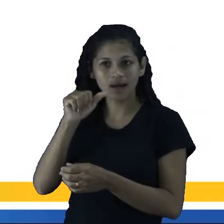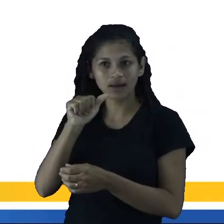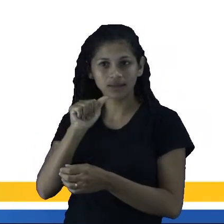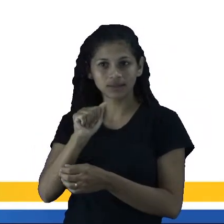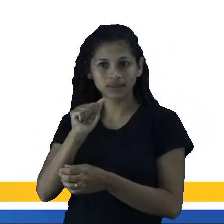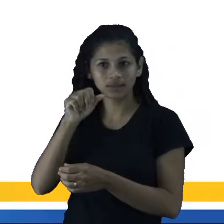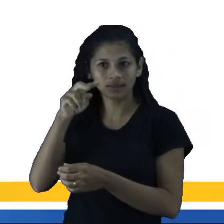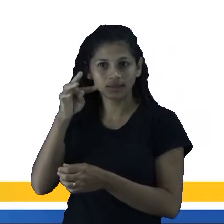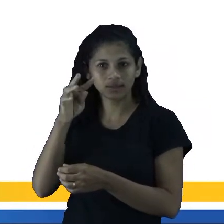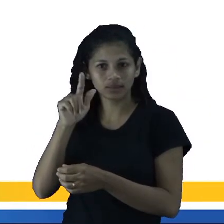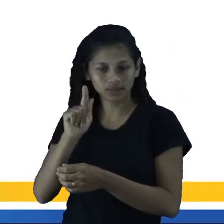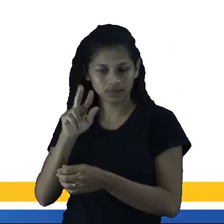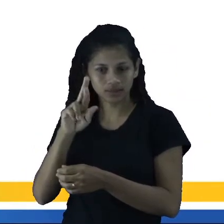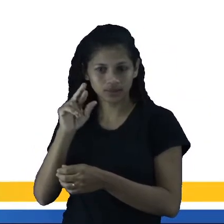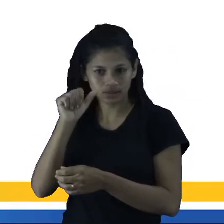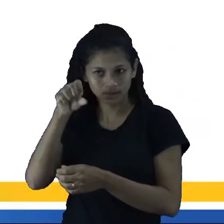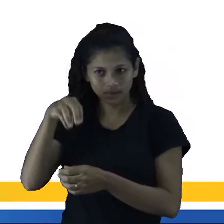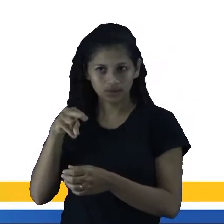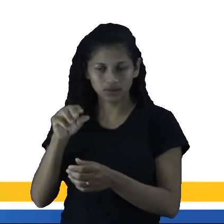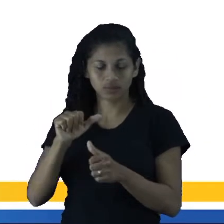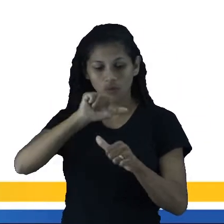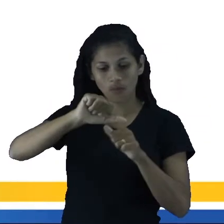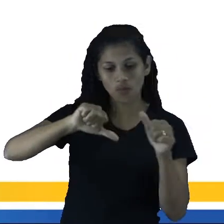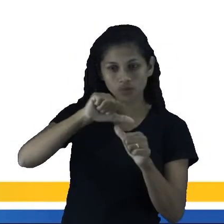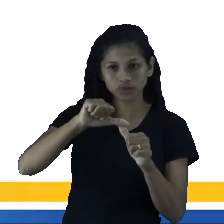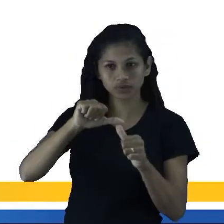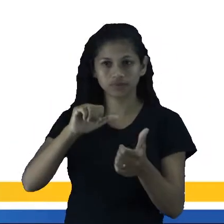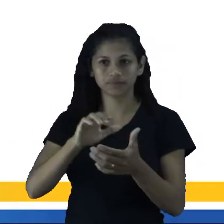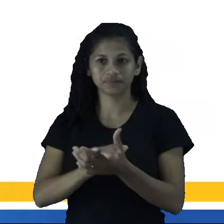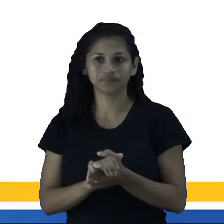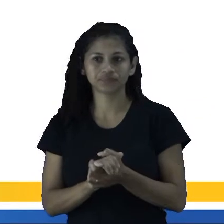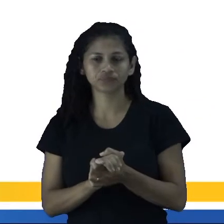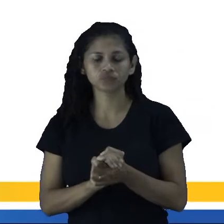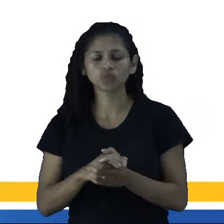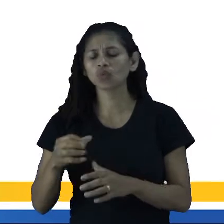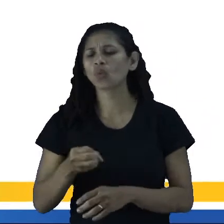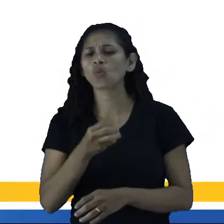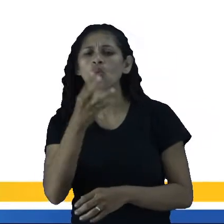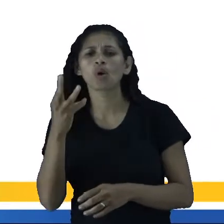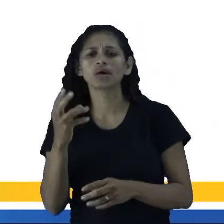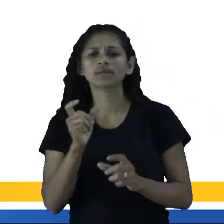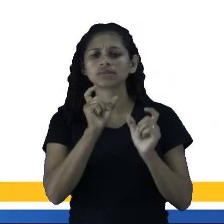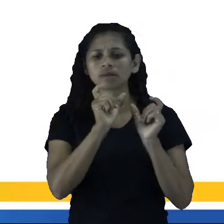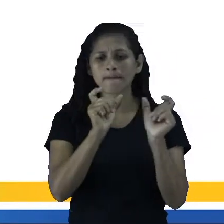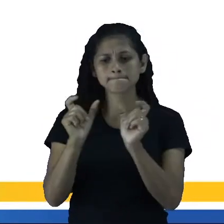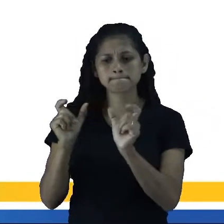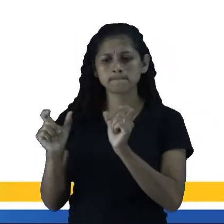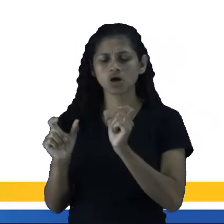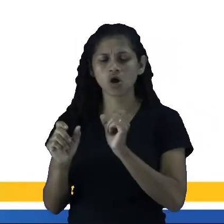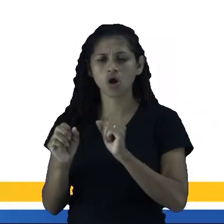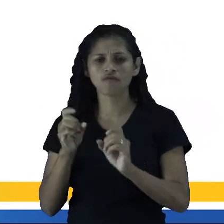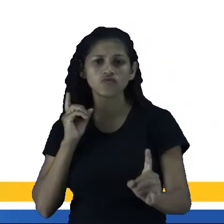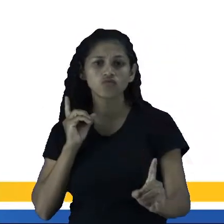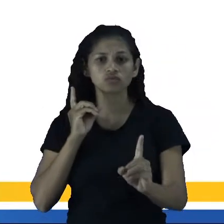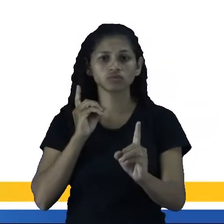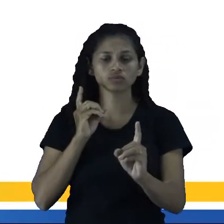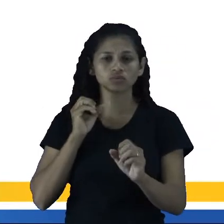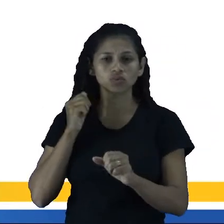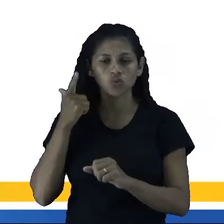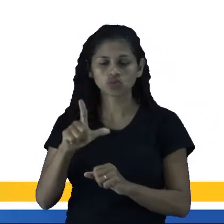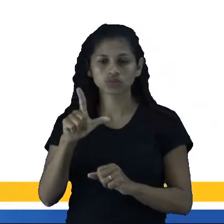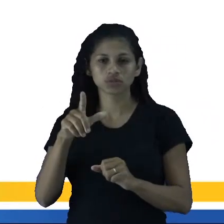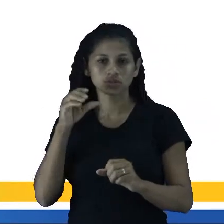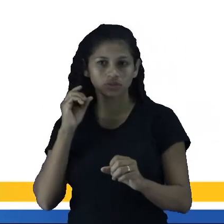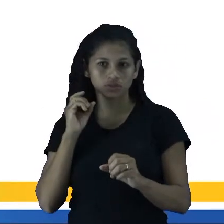os elementos entre si. Quantas palavras novas eu consigo formar? É um exemplo de permutação. P